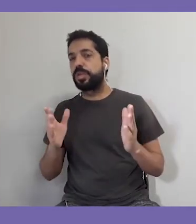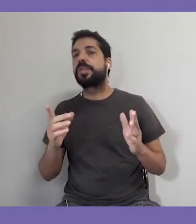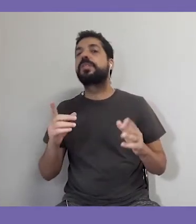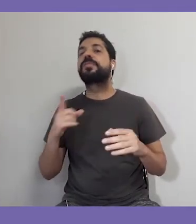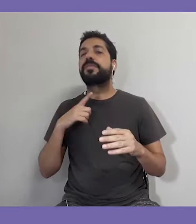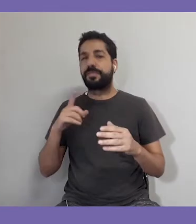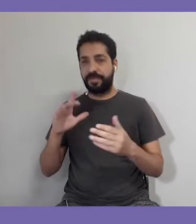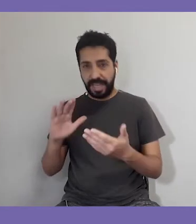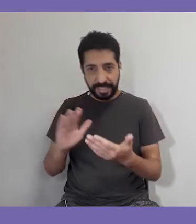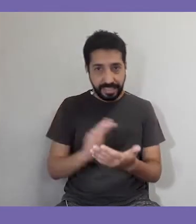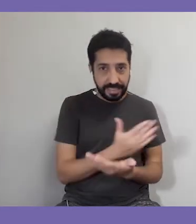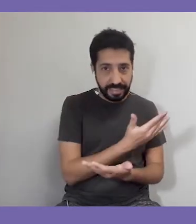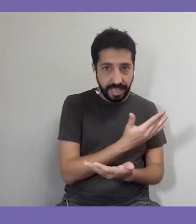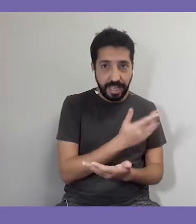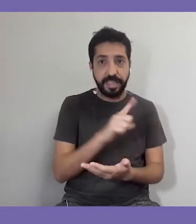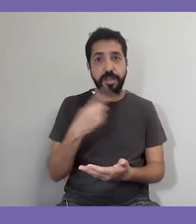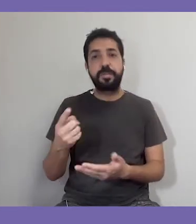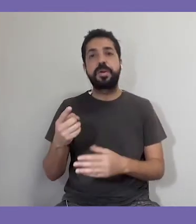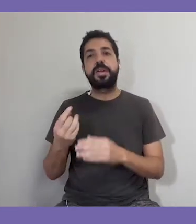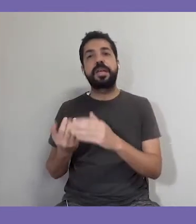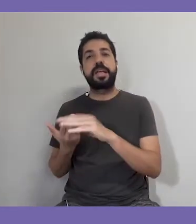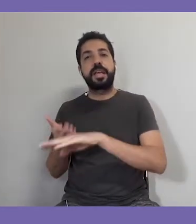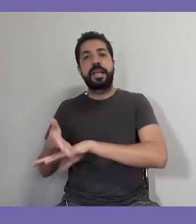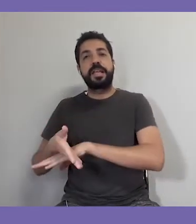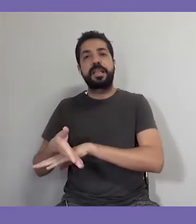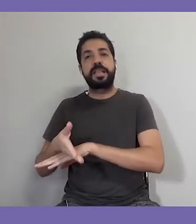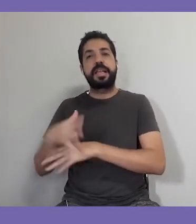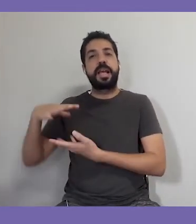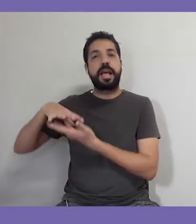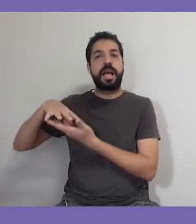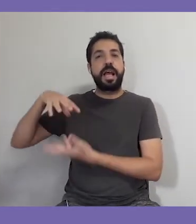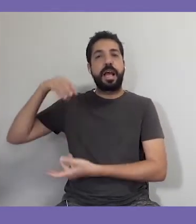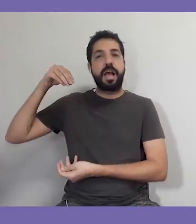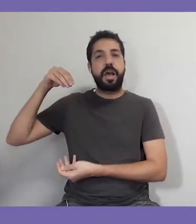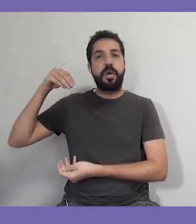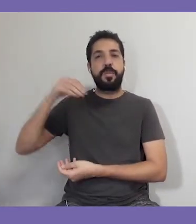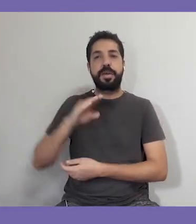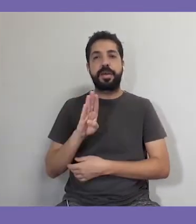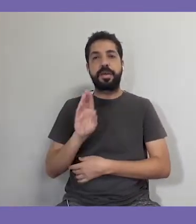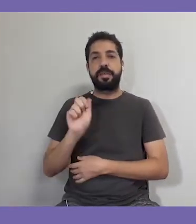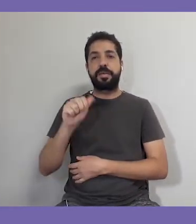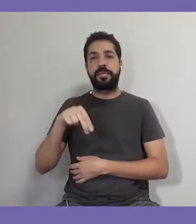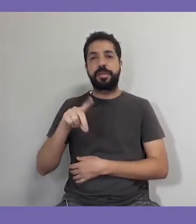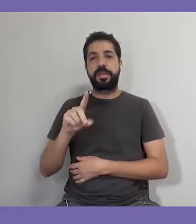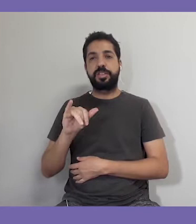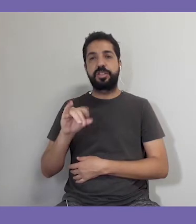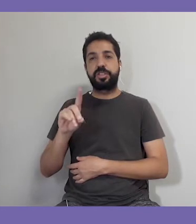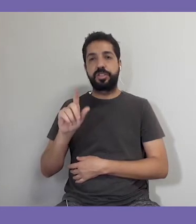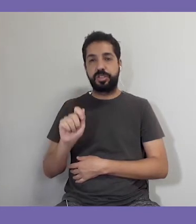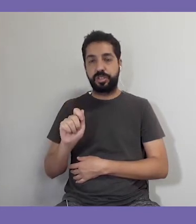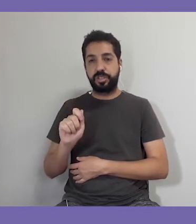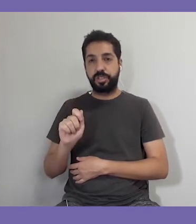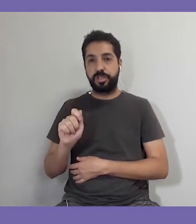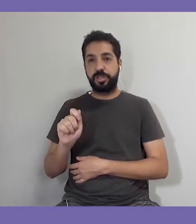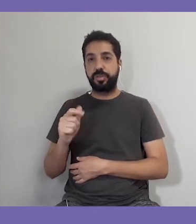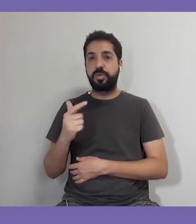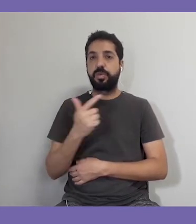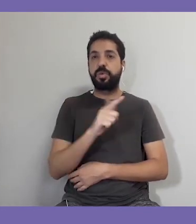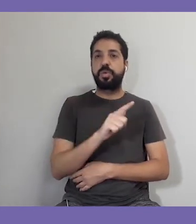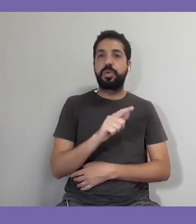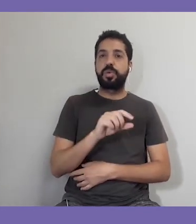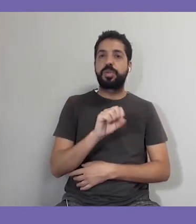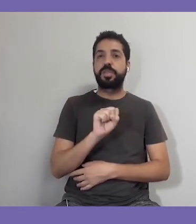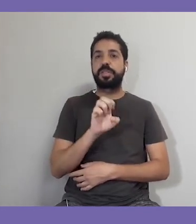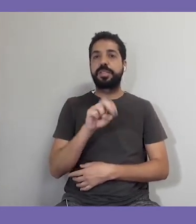quando eles saírem de cartaz, vão entrar Alma Bandida, do Marco Antônio, o realizador lá de Cordesburgo, interior de Minas, e